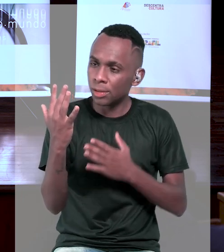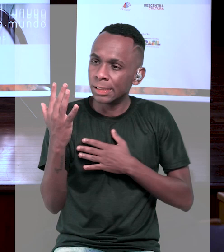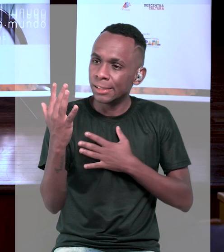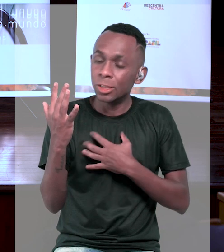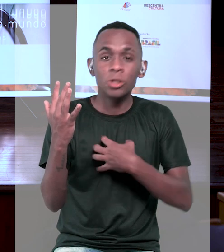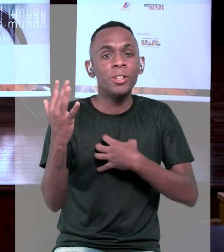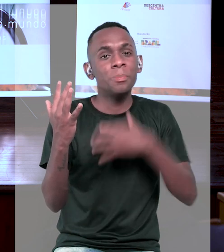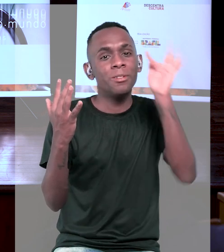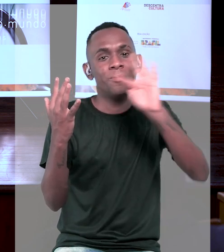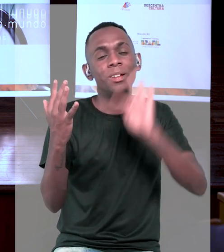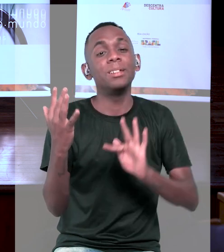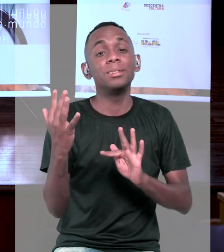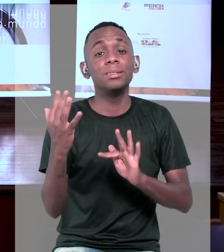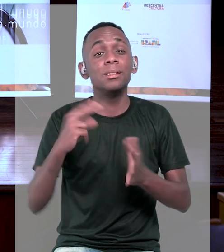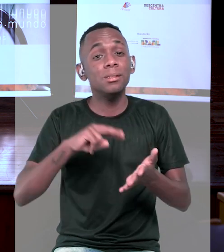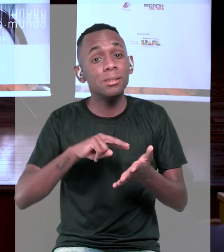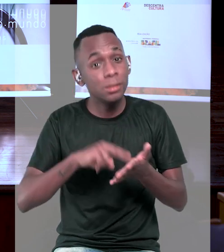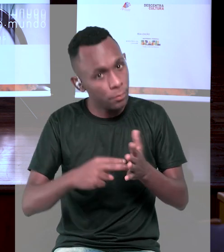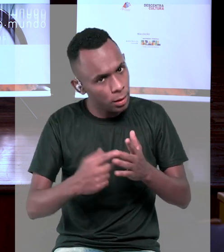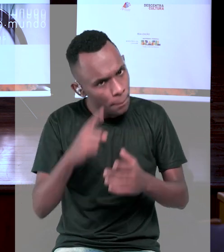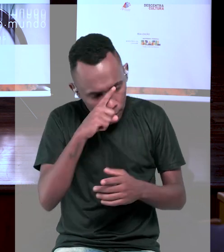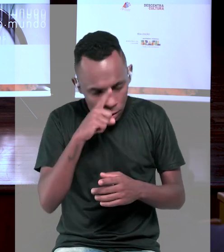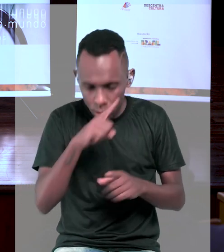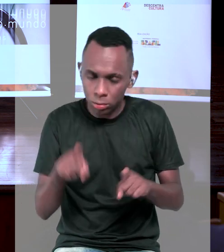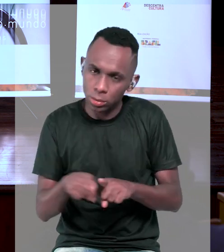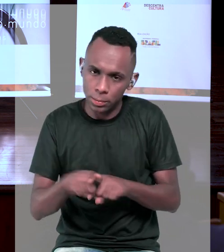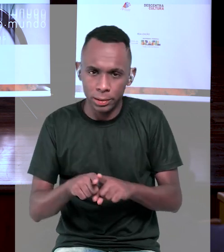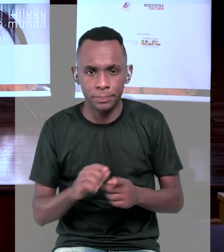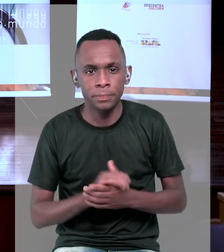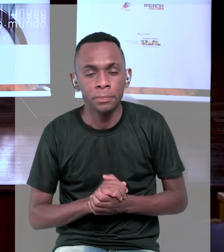feliz. Isso traz um perigo.